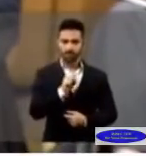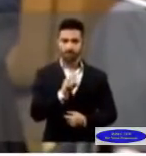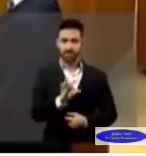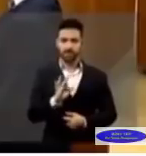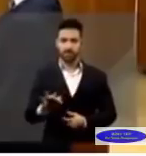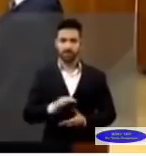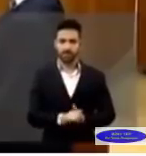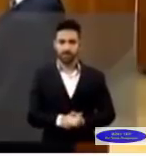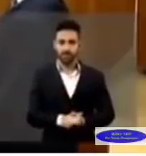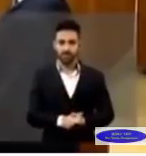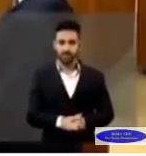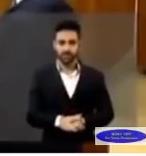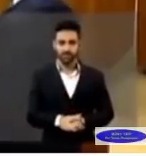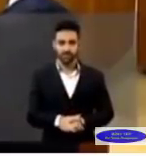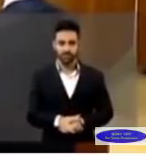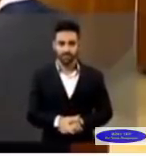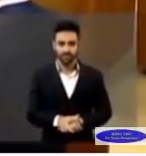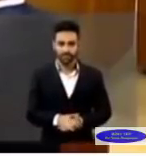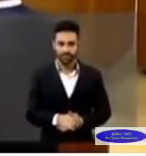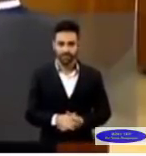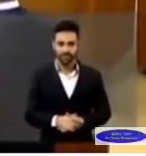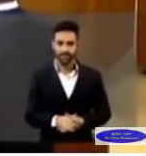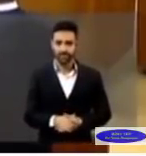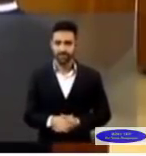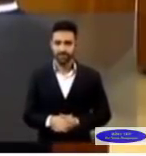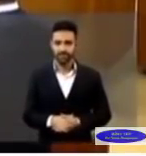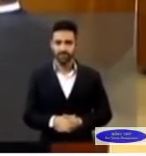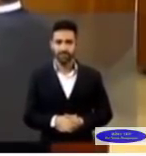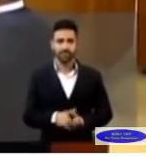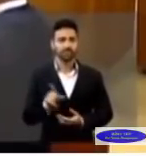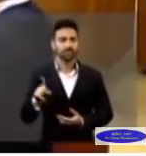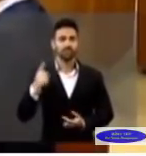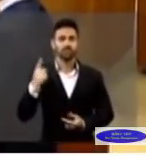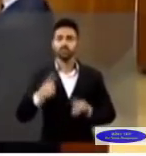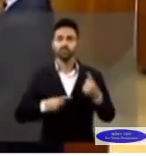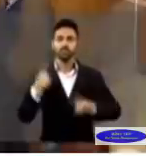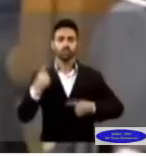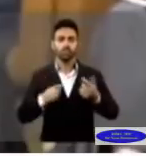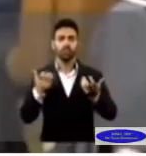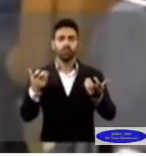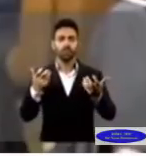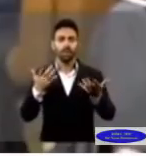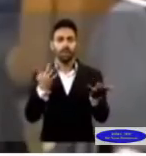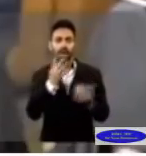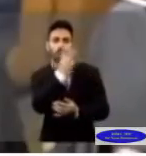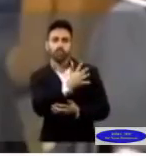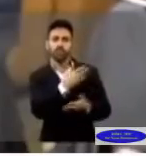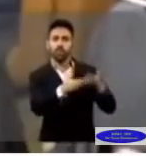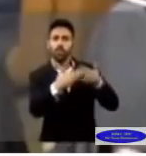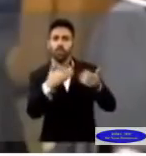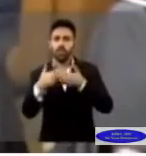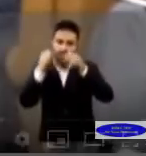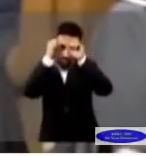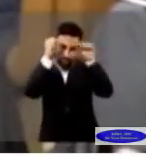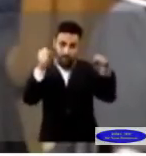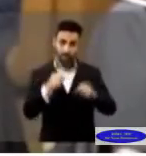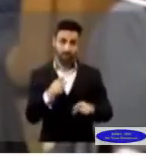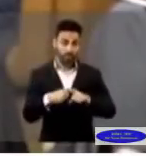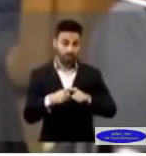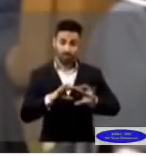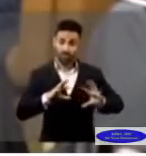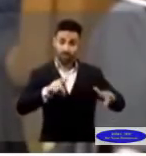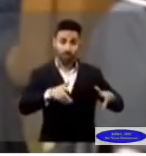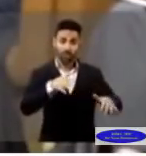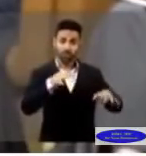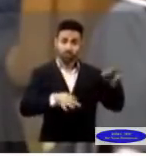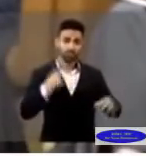nisso. Esse é o devido processo. É um mecanismo de freios e contrapesos que dá equilíbrio ao